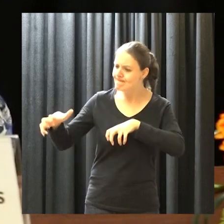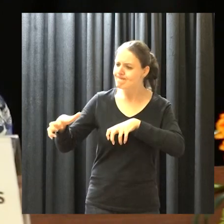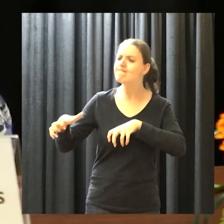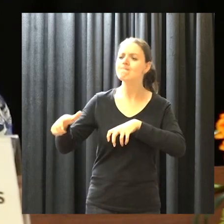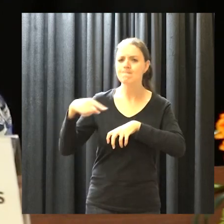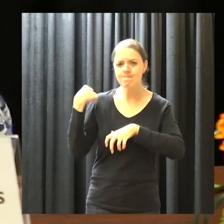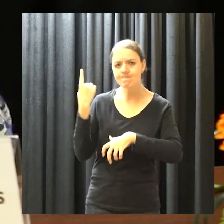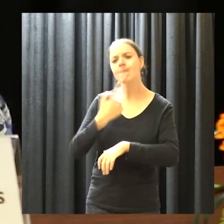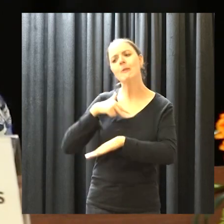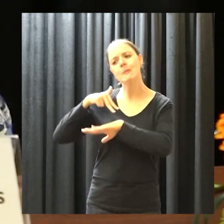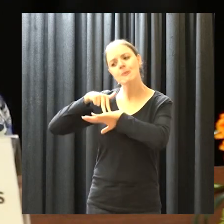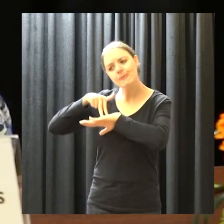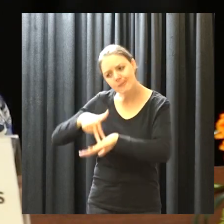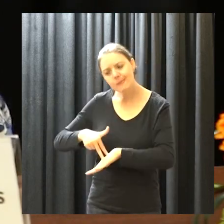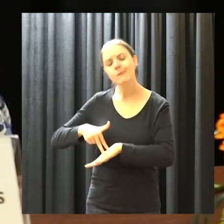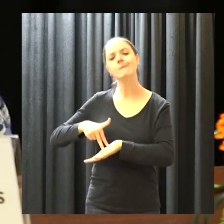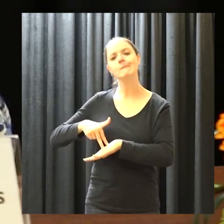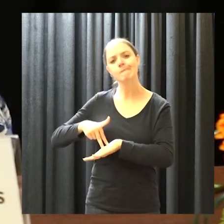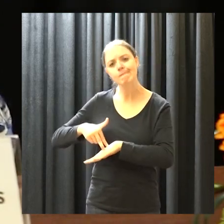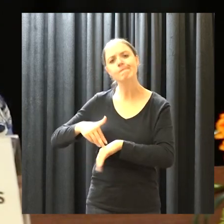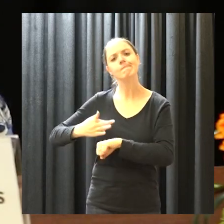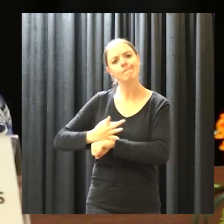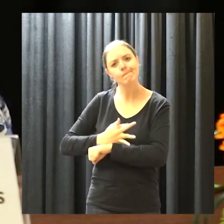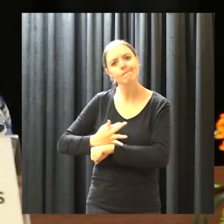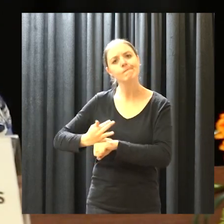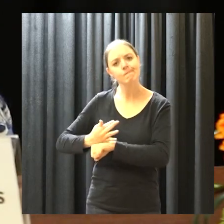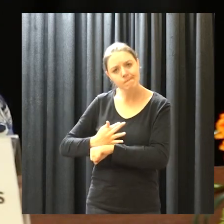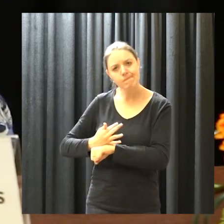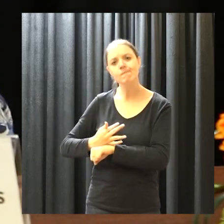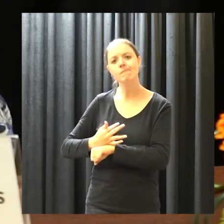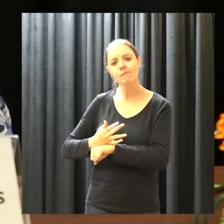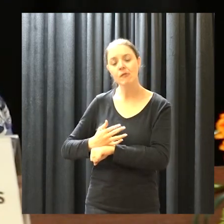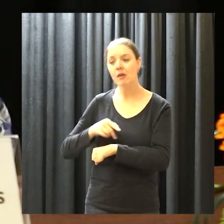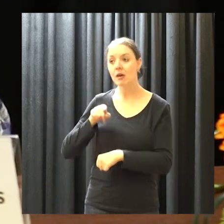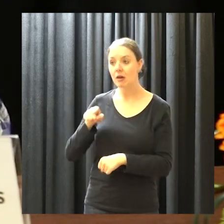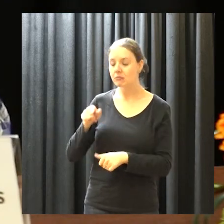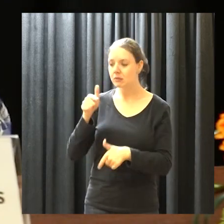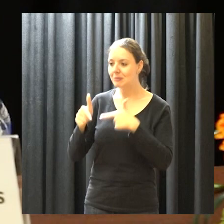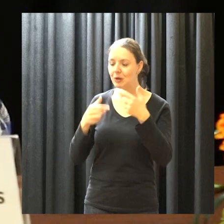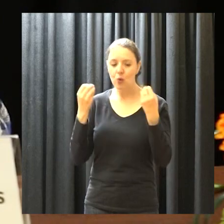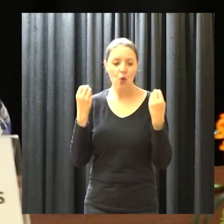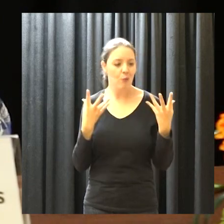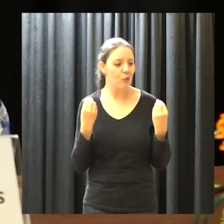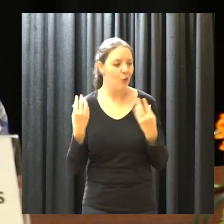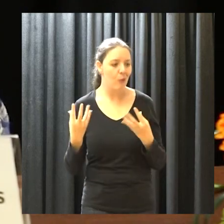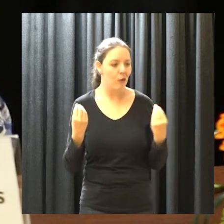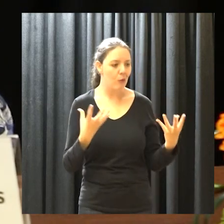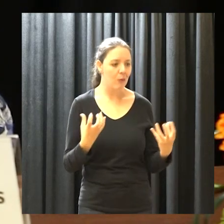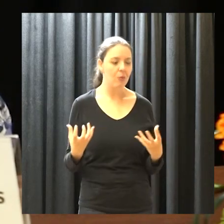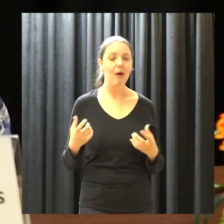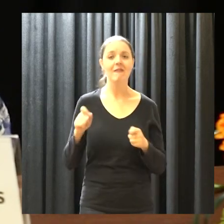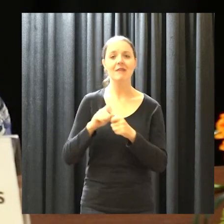ocasião, a gente trabalhou um podcast que se chamava